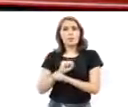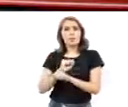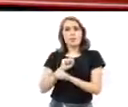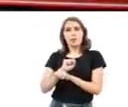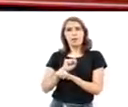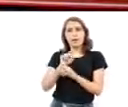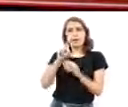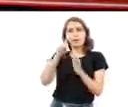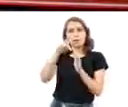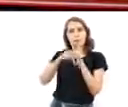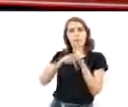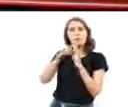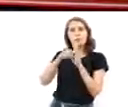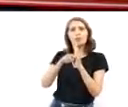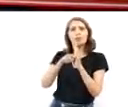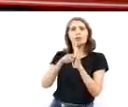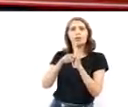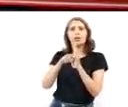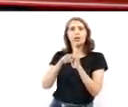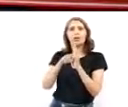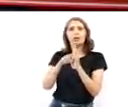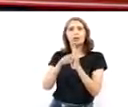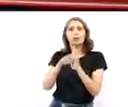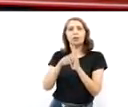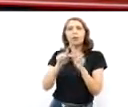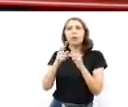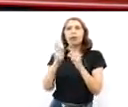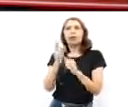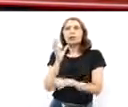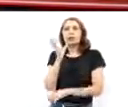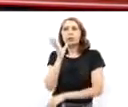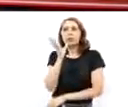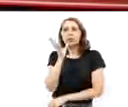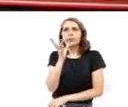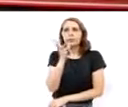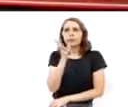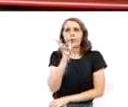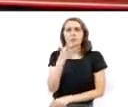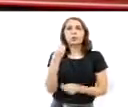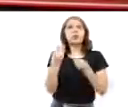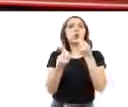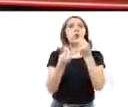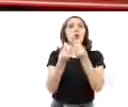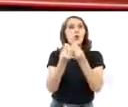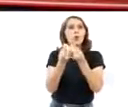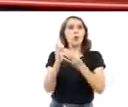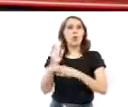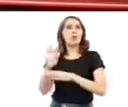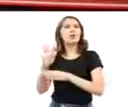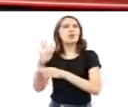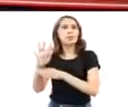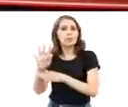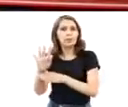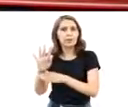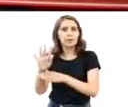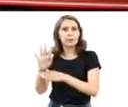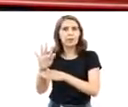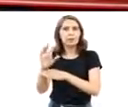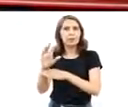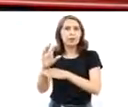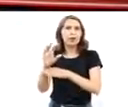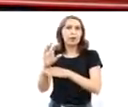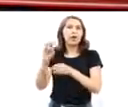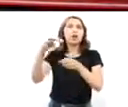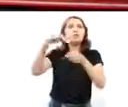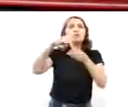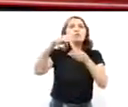o programa, já estava andando, mas andando a passos de tartaruga, precisava ser acentuada em todos os municípios brasileiros e não